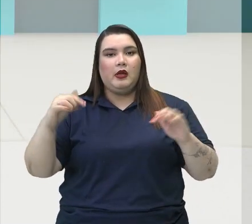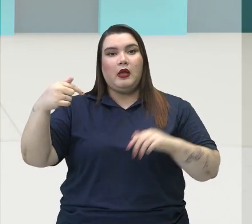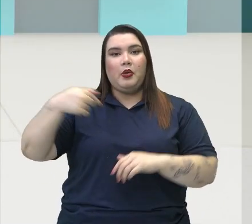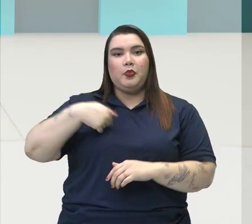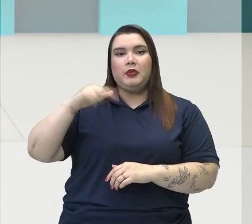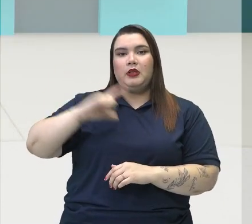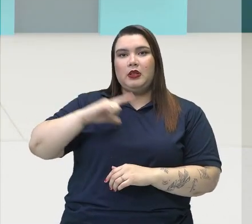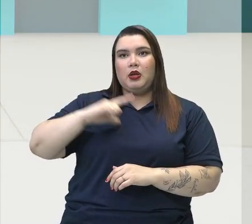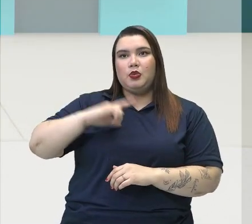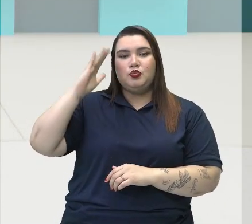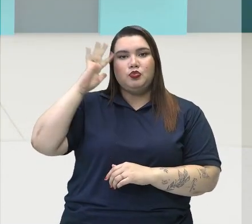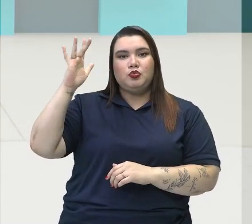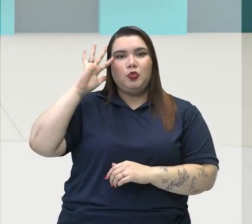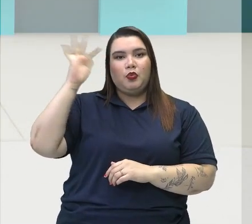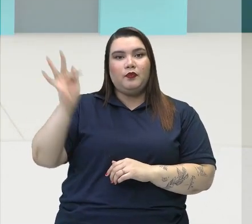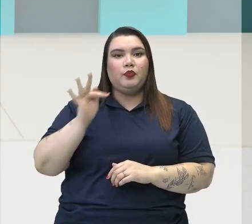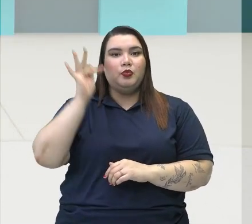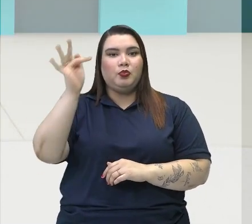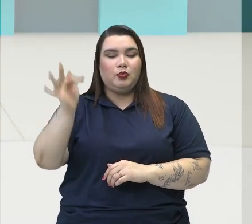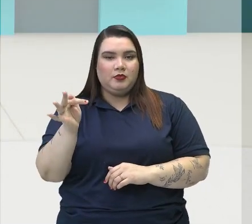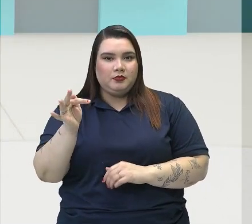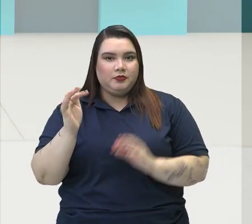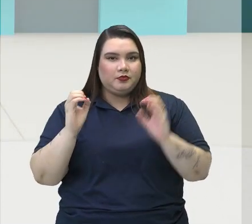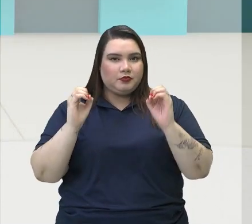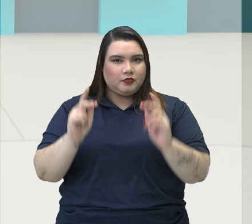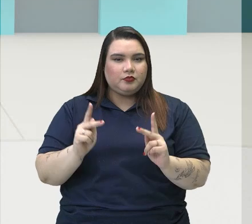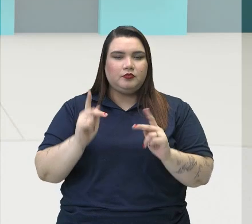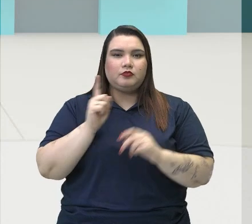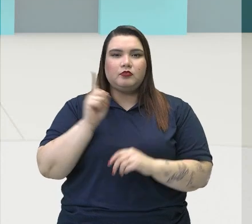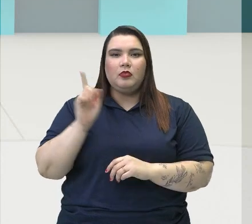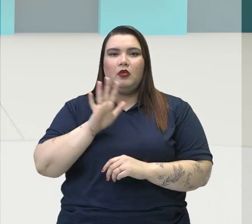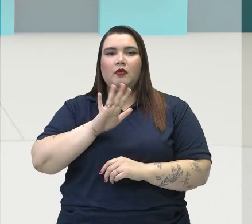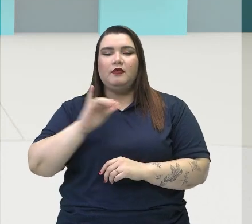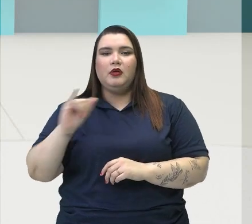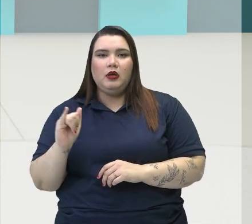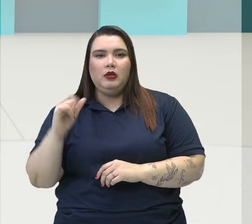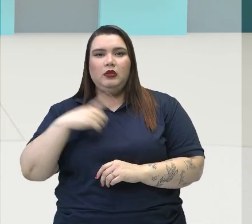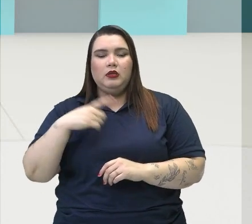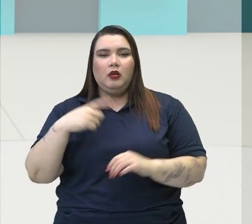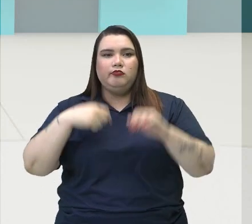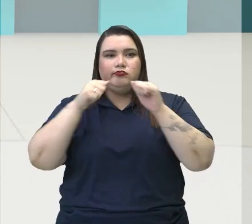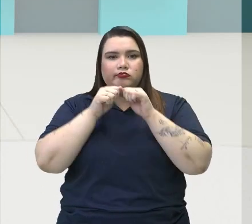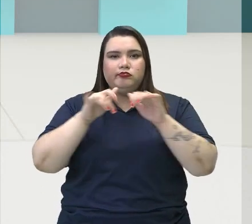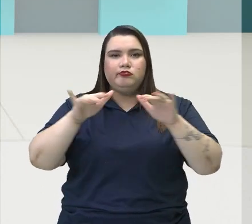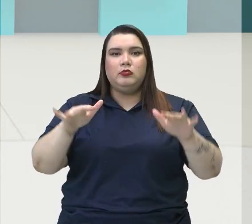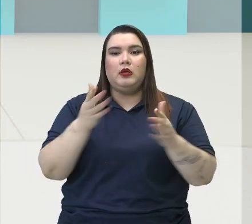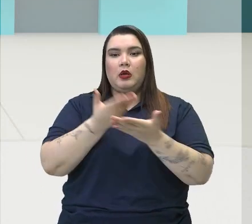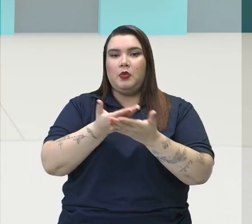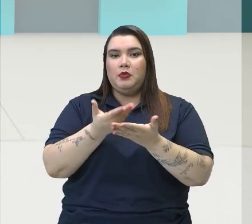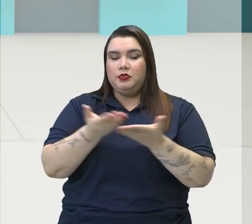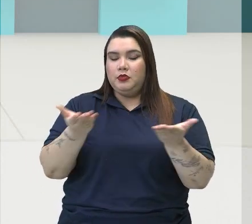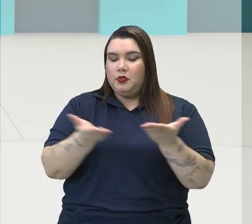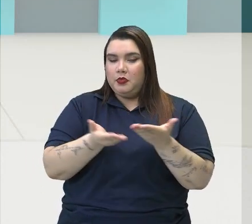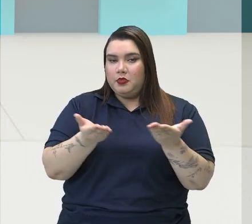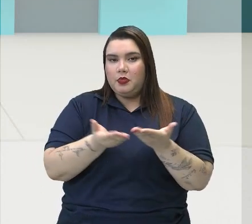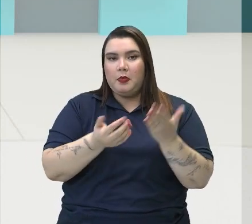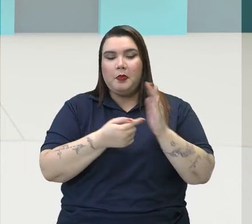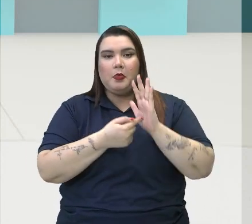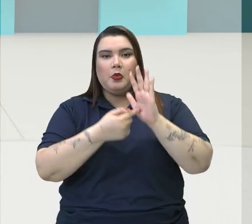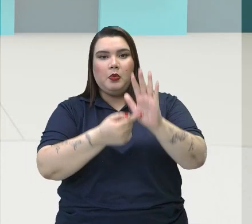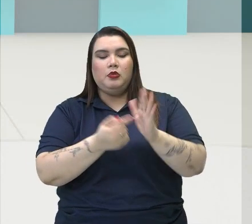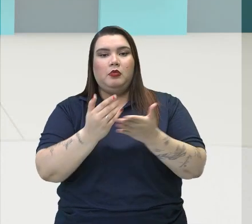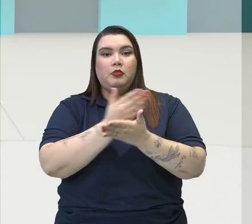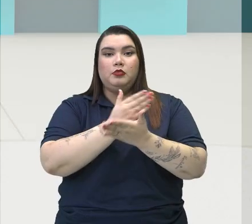a dream, eu tenho um sonho, tá? Então, ele vai iluminar aí, essa nossa aula, mostrando aí um pouco